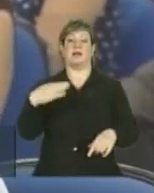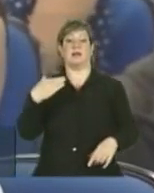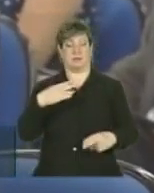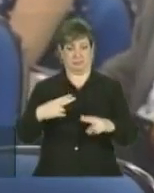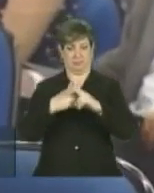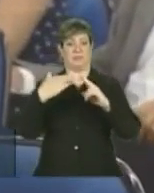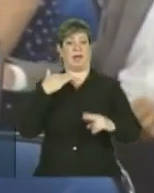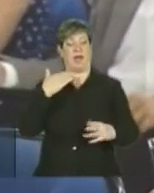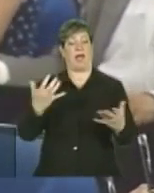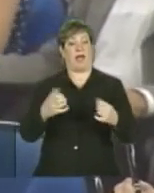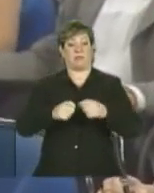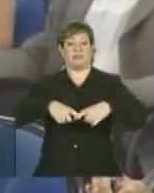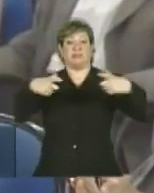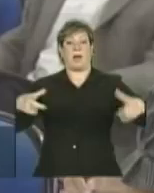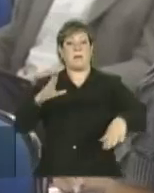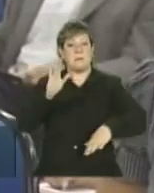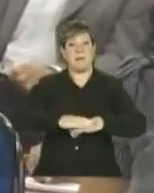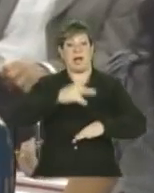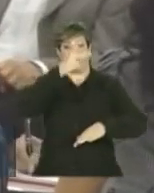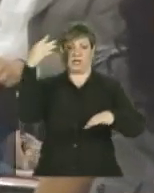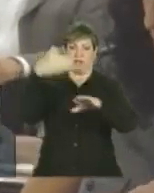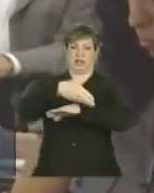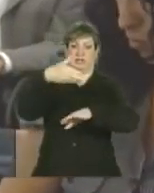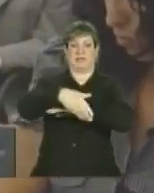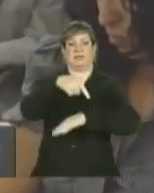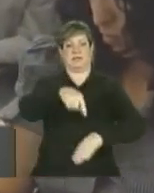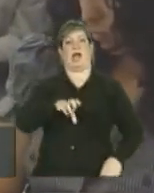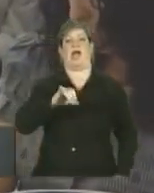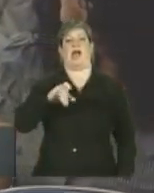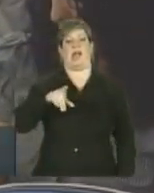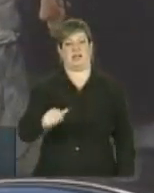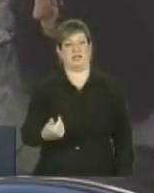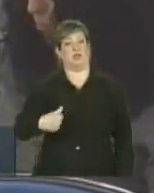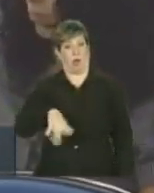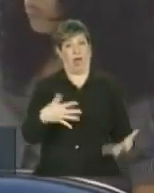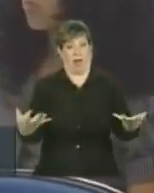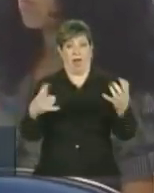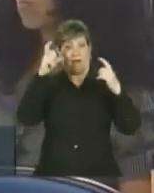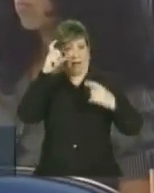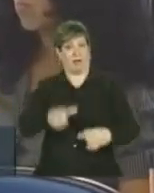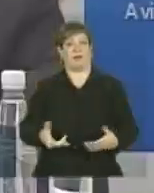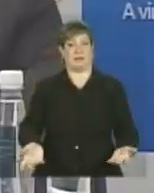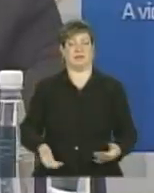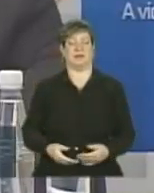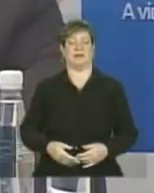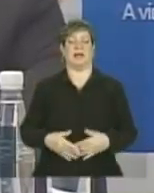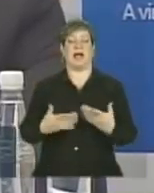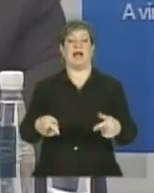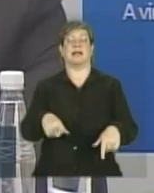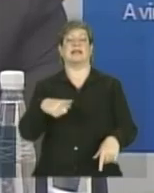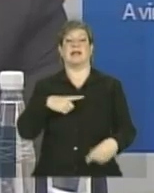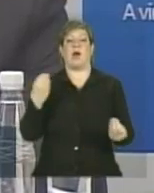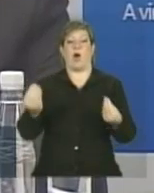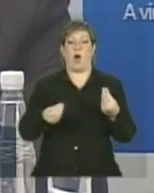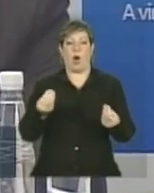aumentar sua base de clientes. E aumentando sua base de clientes, você tem condição de